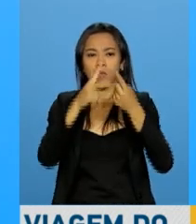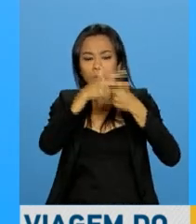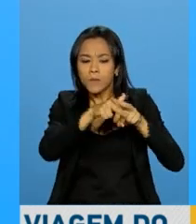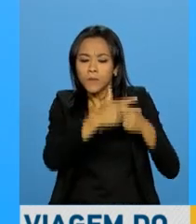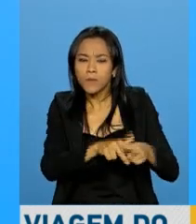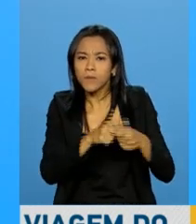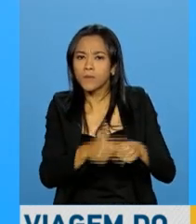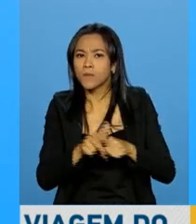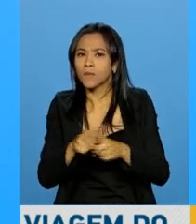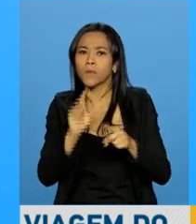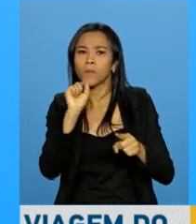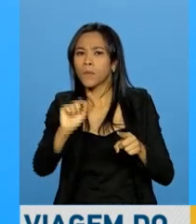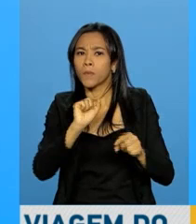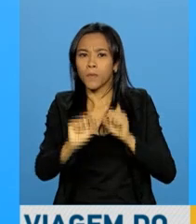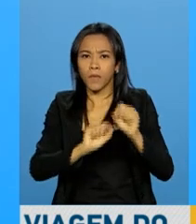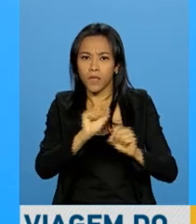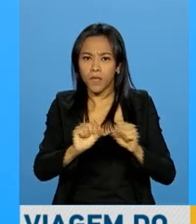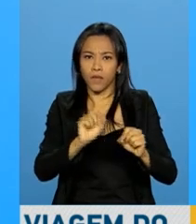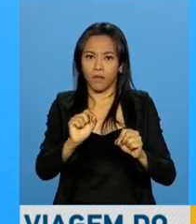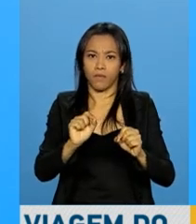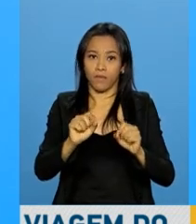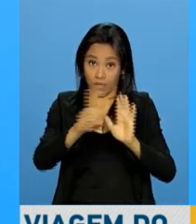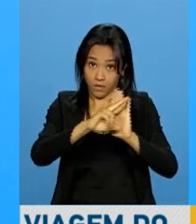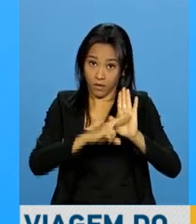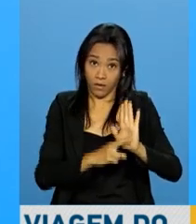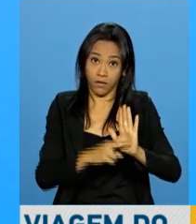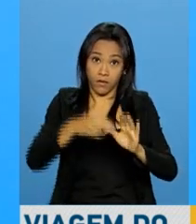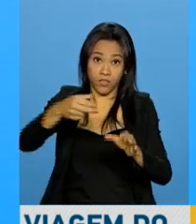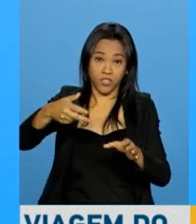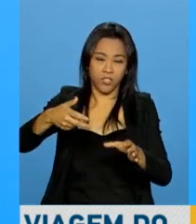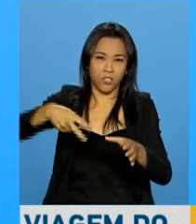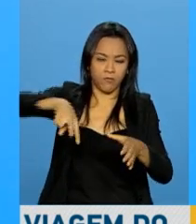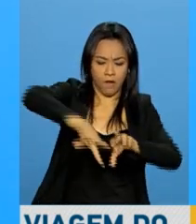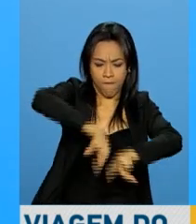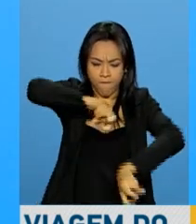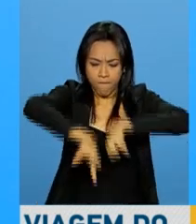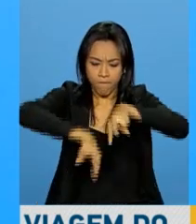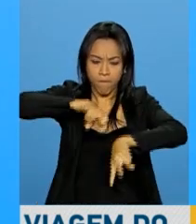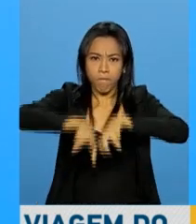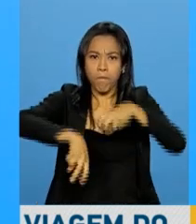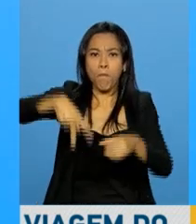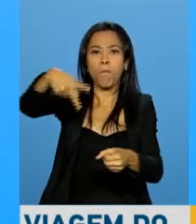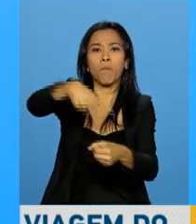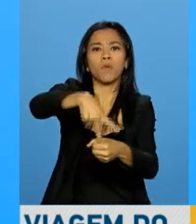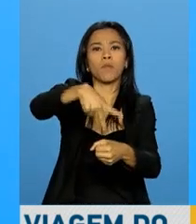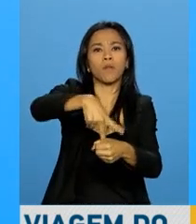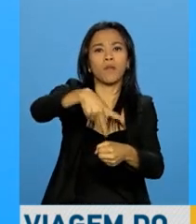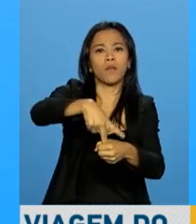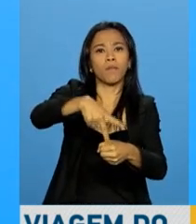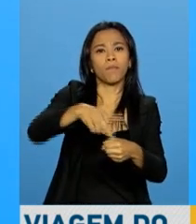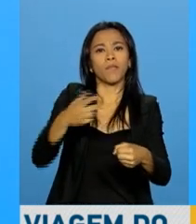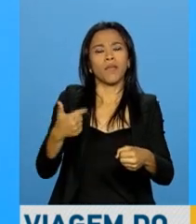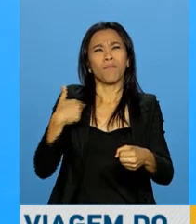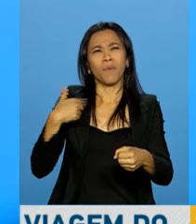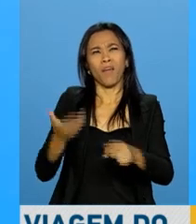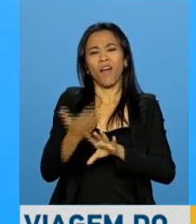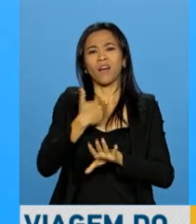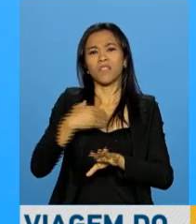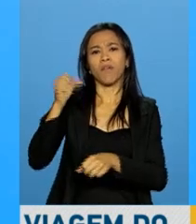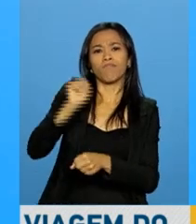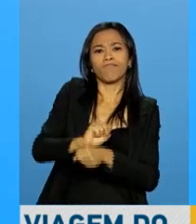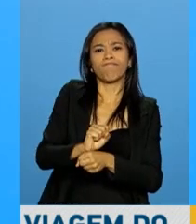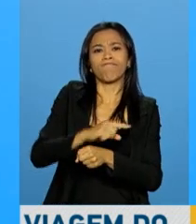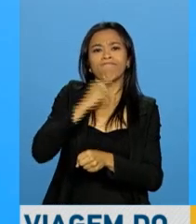na exploração de petróleo. Nós removemos amarras que dificultavam investimentos e